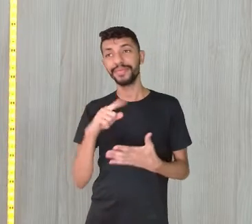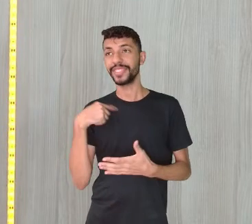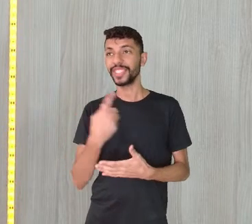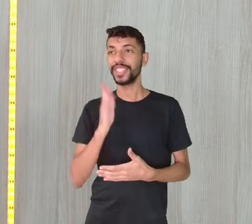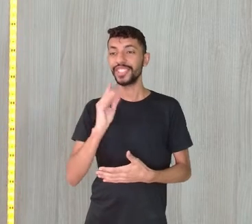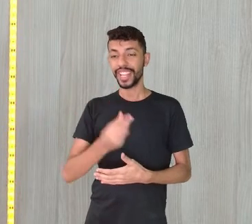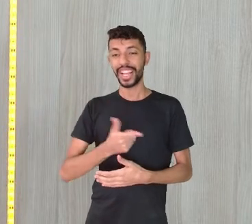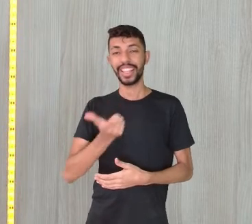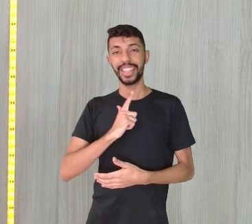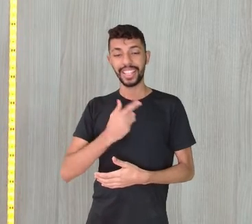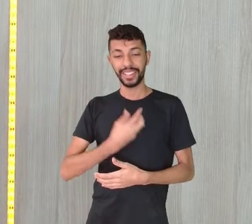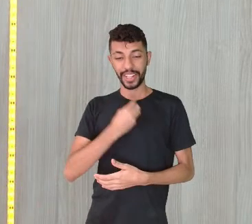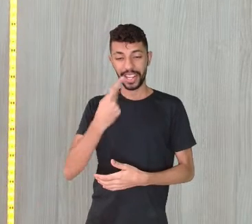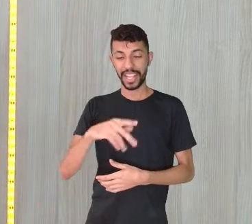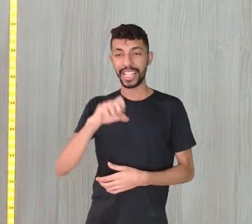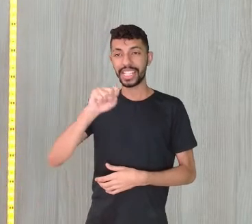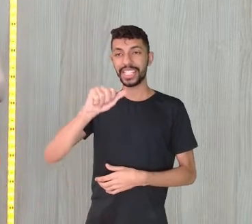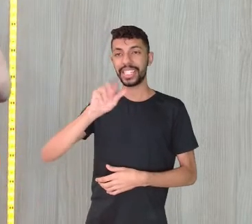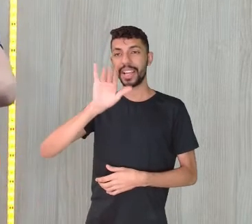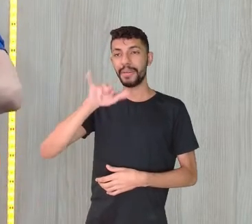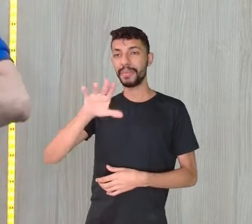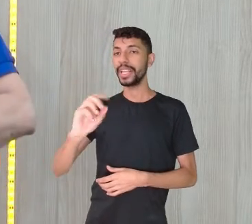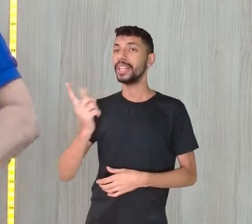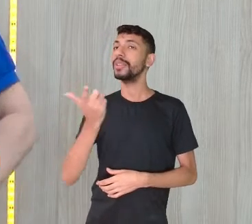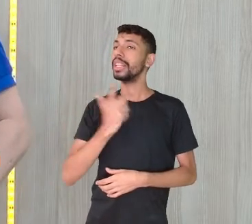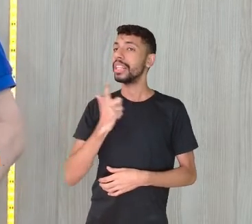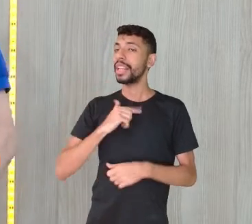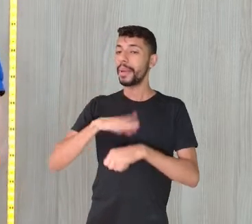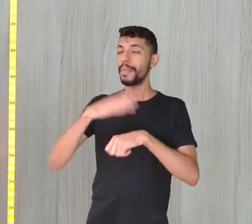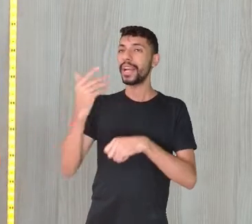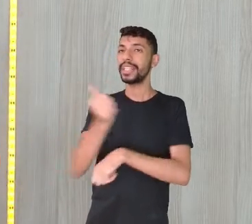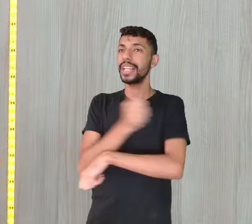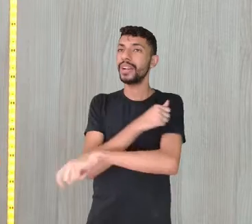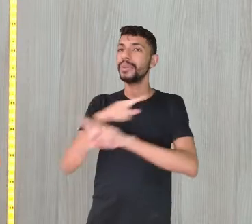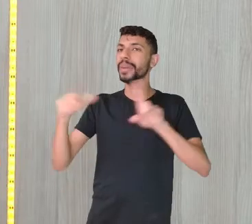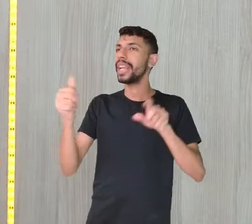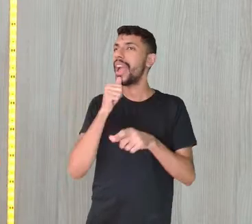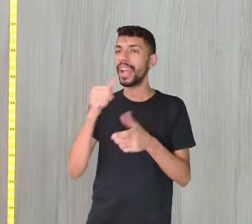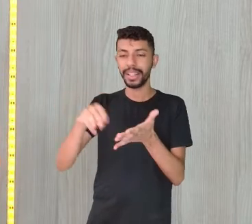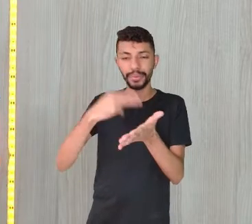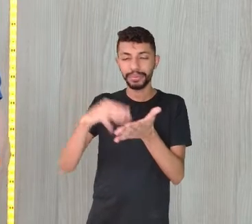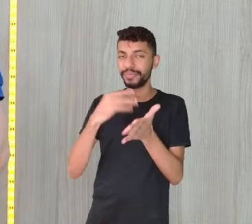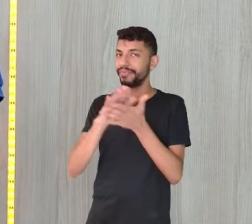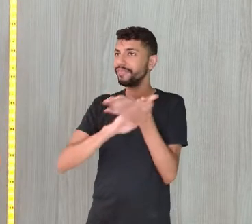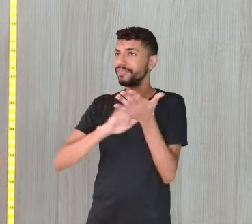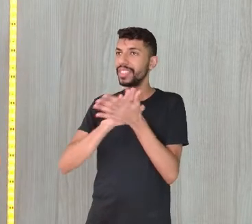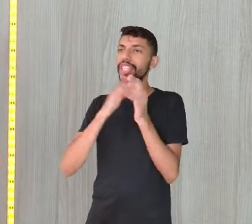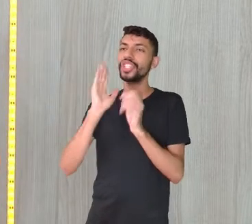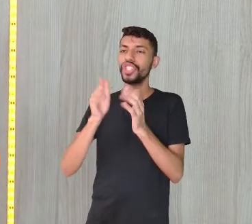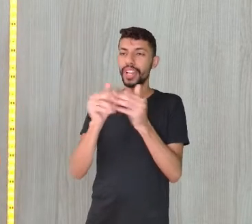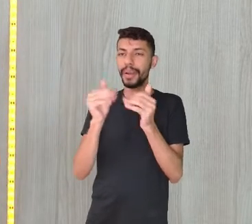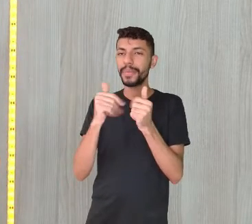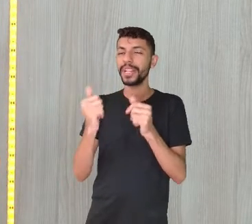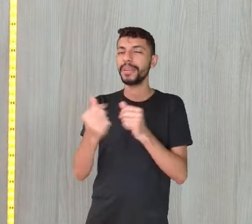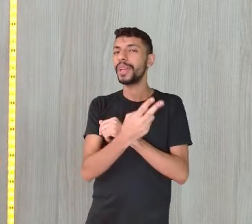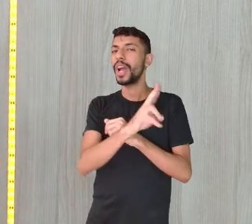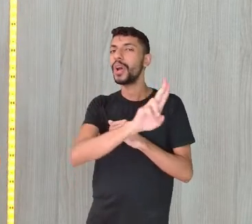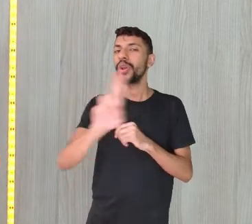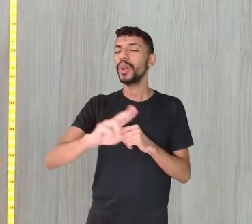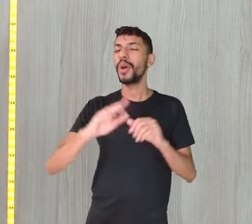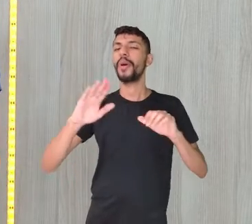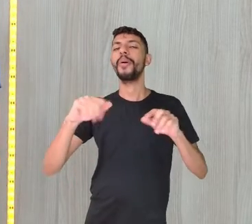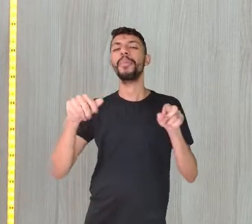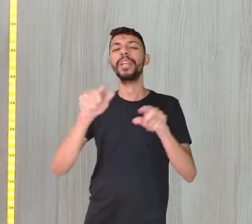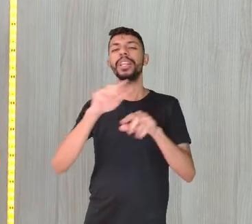Com Sabino, né? Estou pedindo, temos mais alunos aqui, mas que ainda não escreveram aqui quem são. Eu já pedi para colocar a escola, colocar o